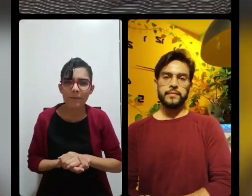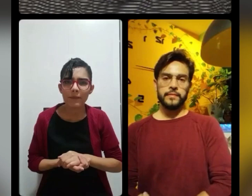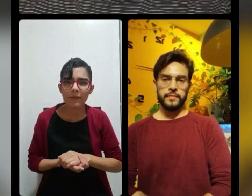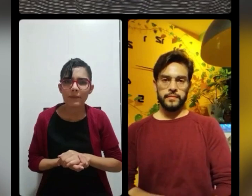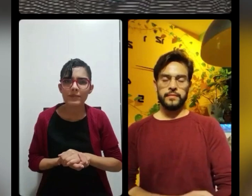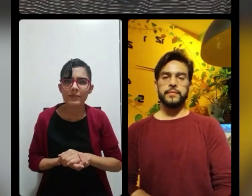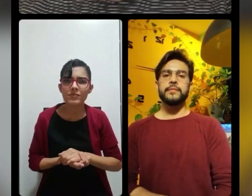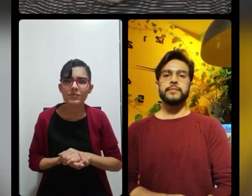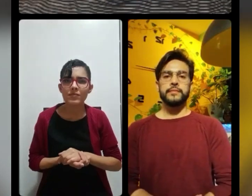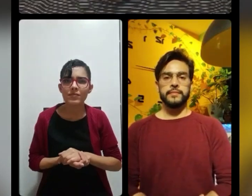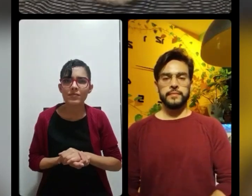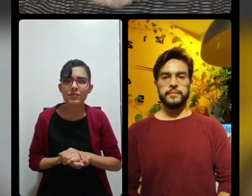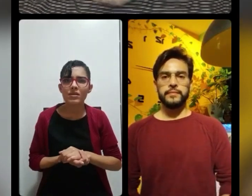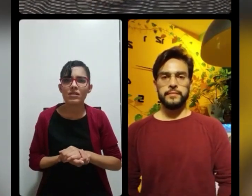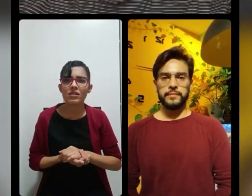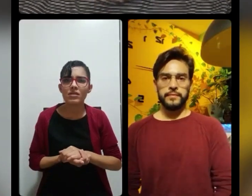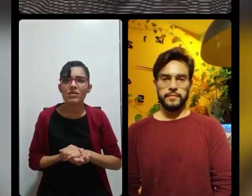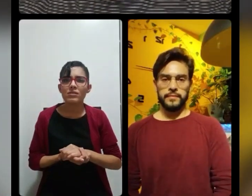fala, né? Que